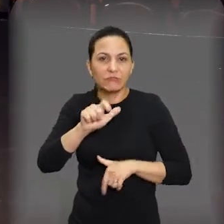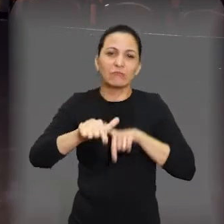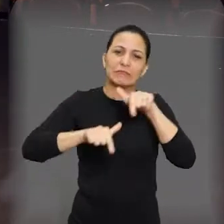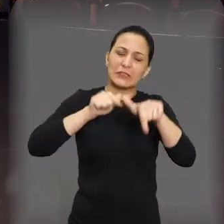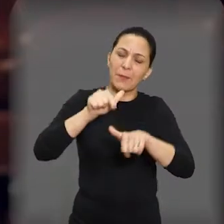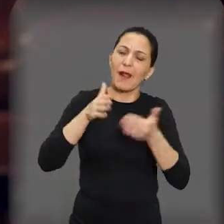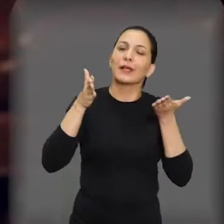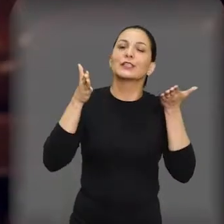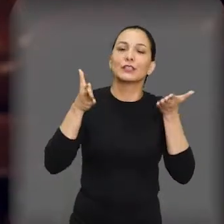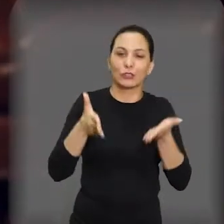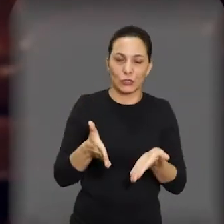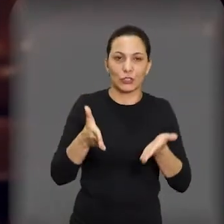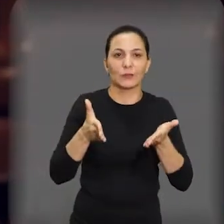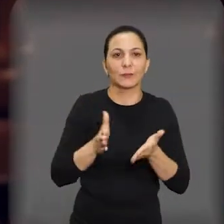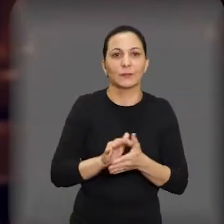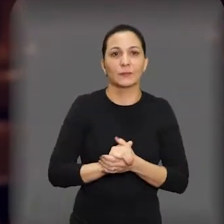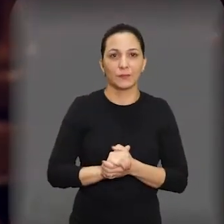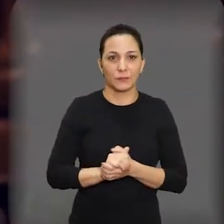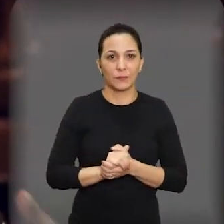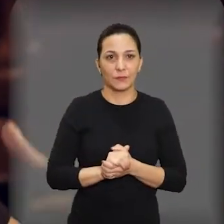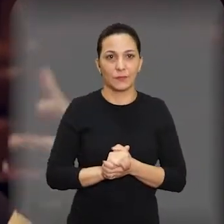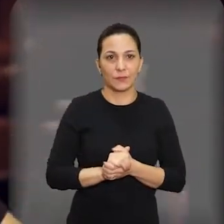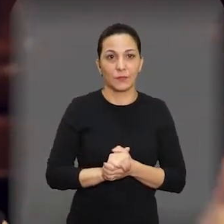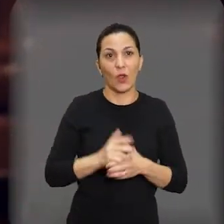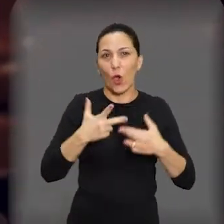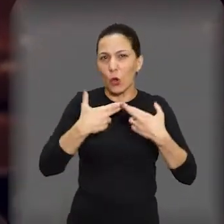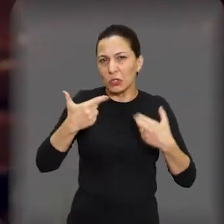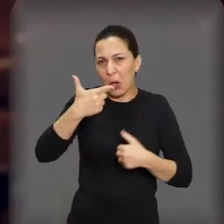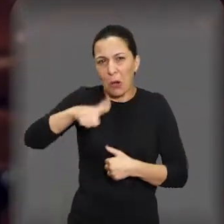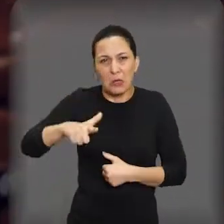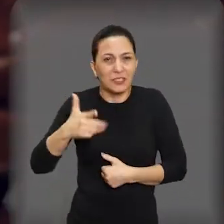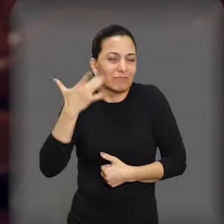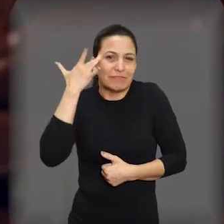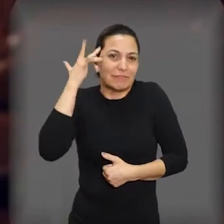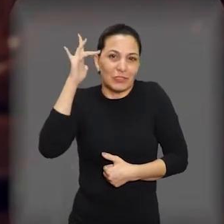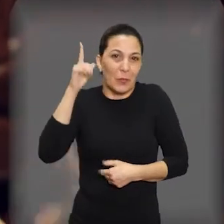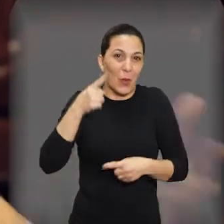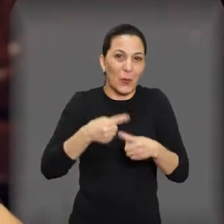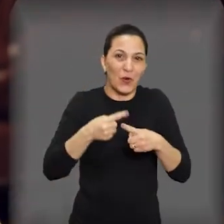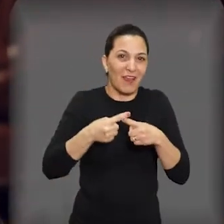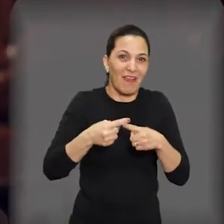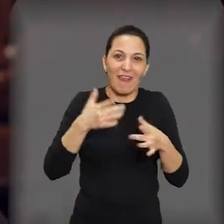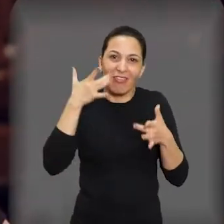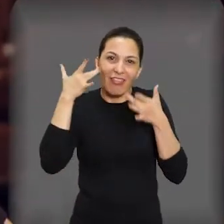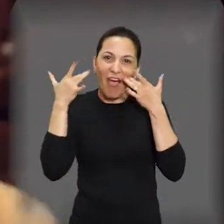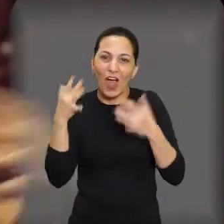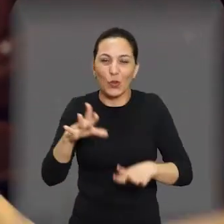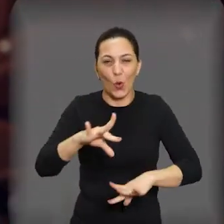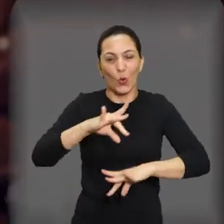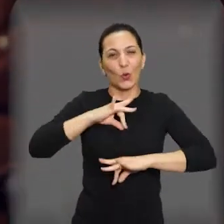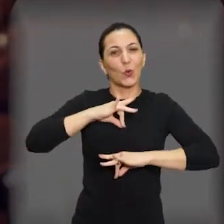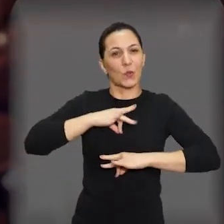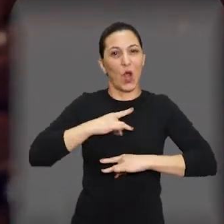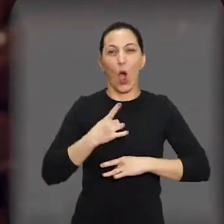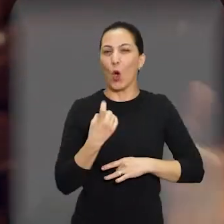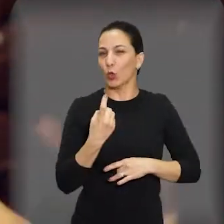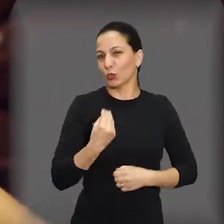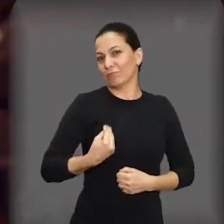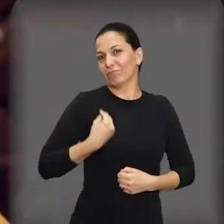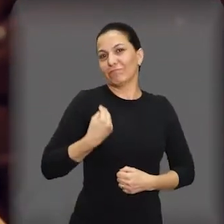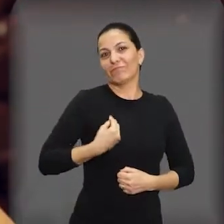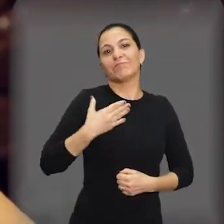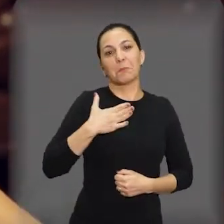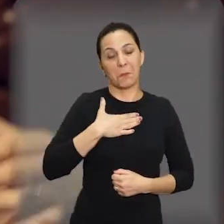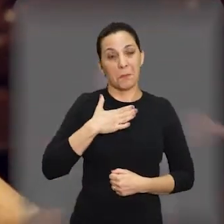com teatro e só com arte, só com essa lado artístico. Aliás, eu nunca fiz outra coisa que